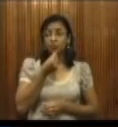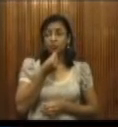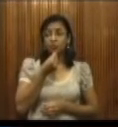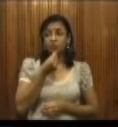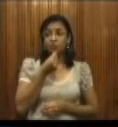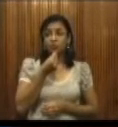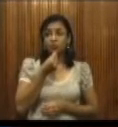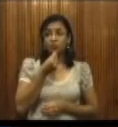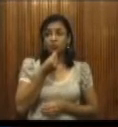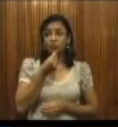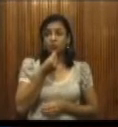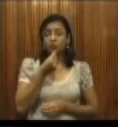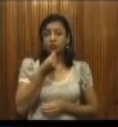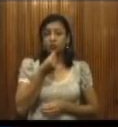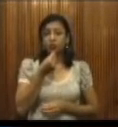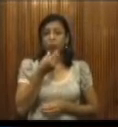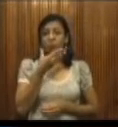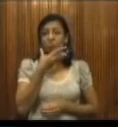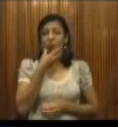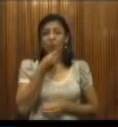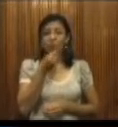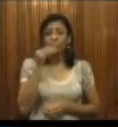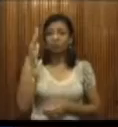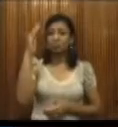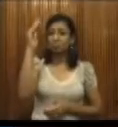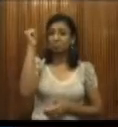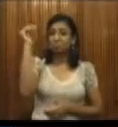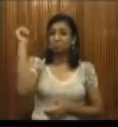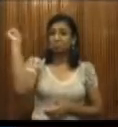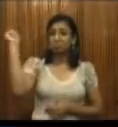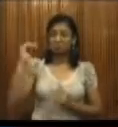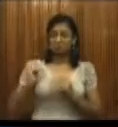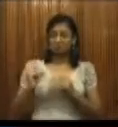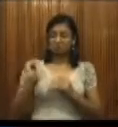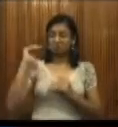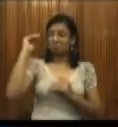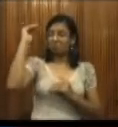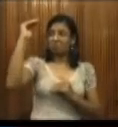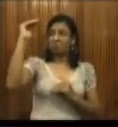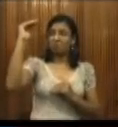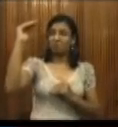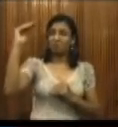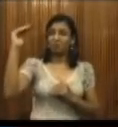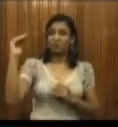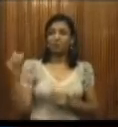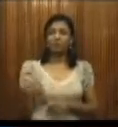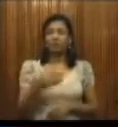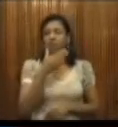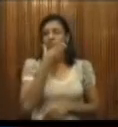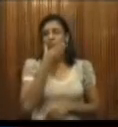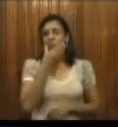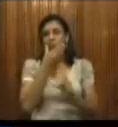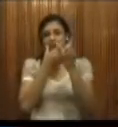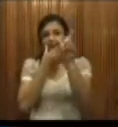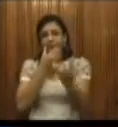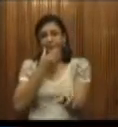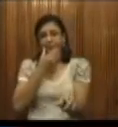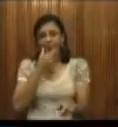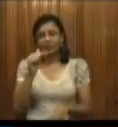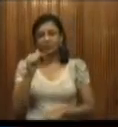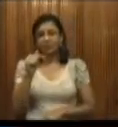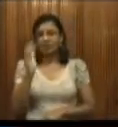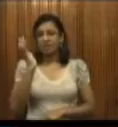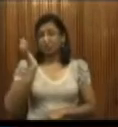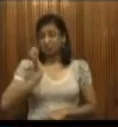homem de posição. Então esse homem era rico, ele era jovem e ele era de posição